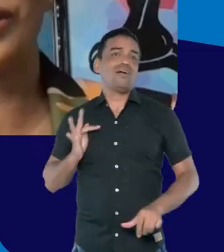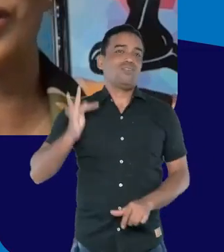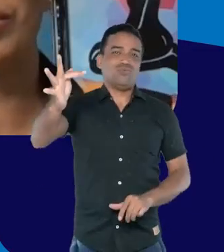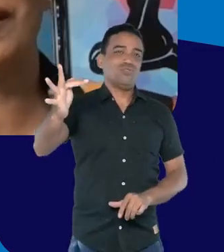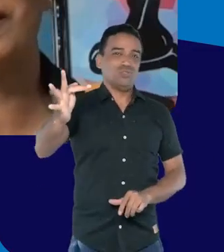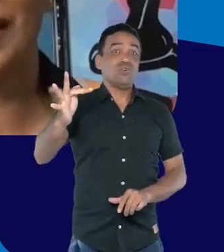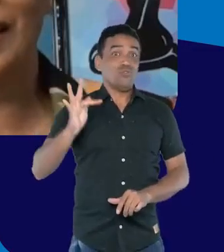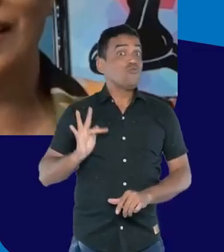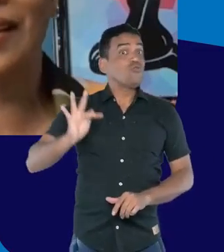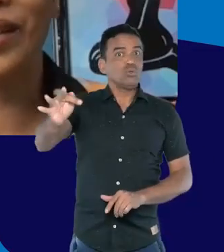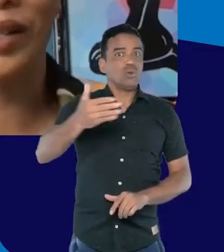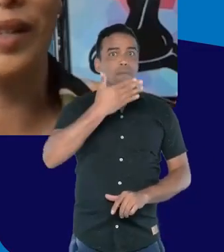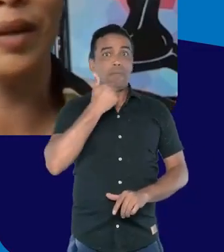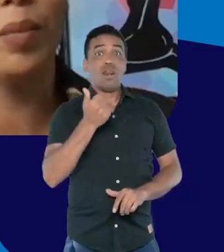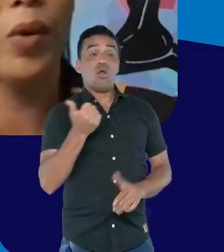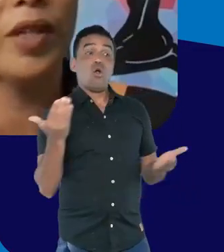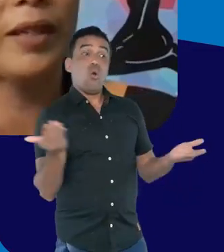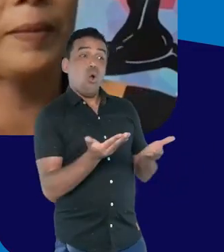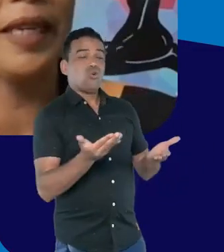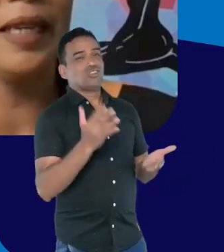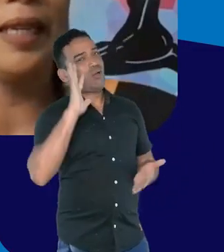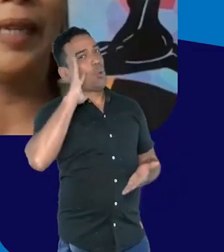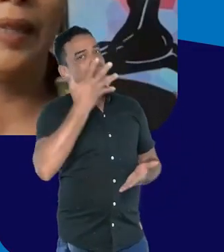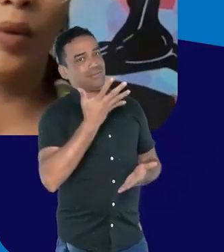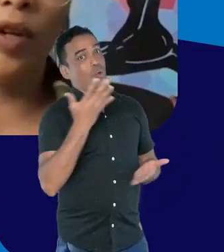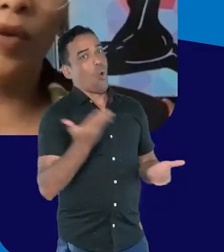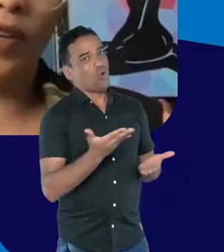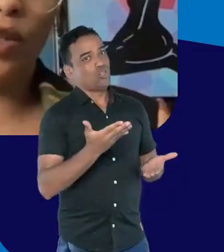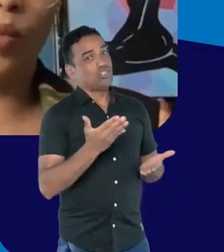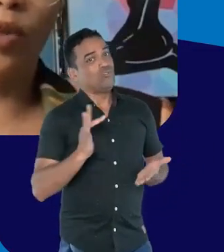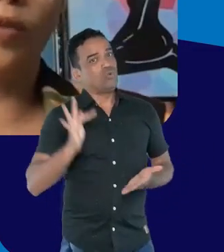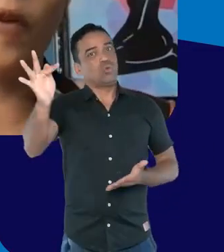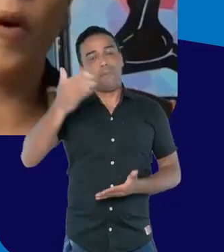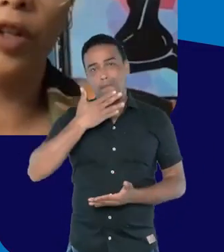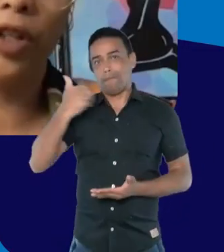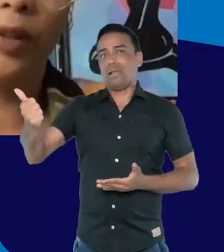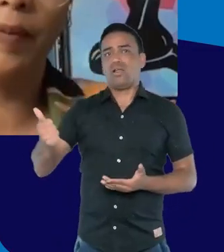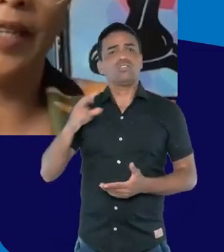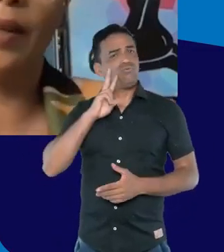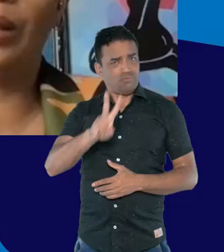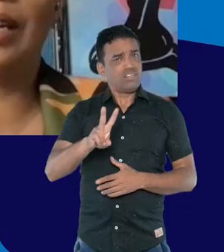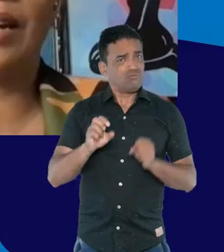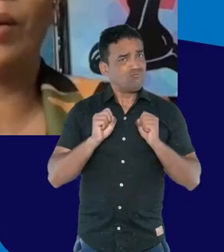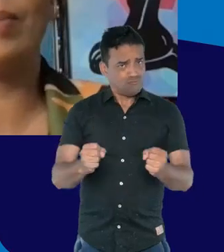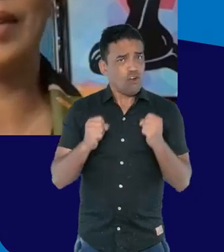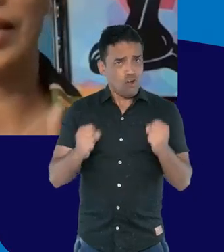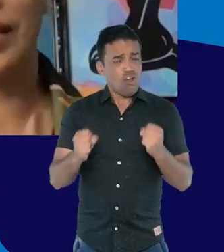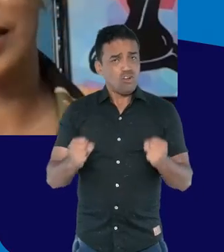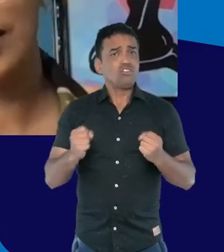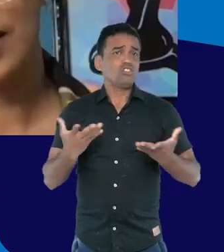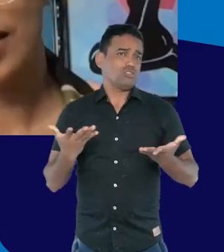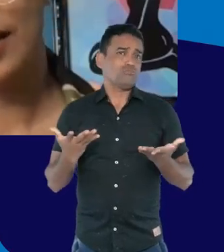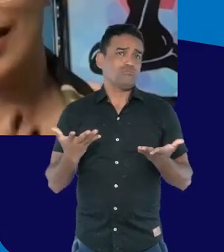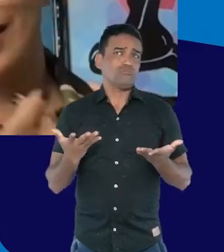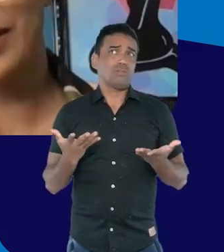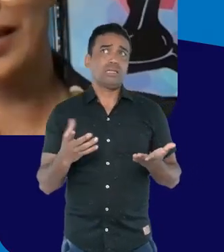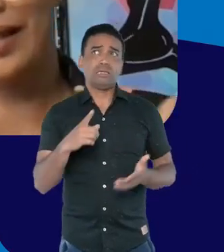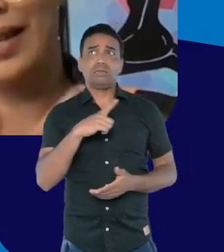o futuro seja melhor do que a realidade que está imposta. Então, o que eu vejo muito forte e que eu trago a